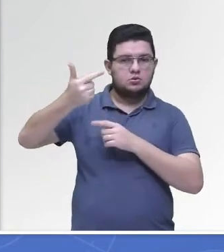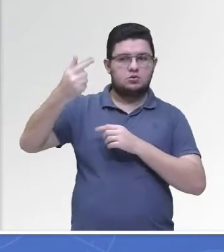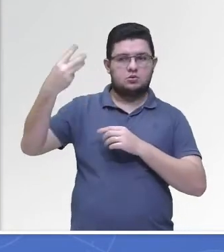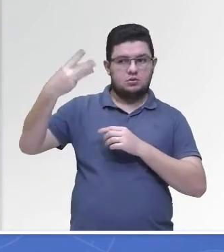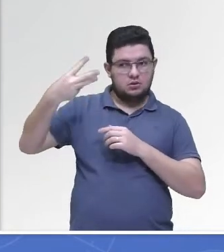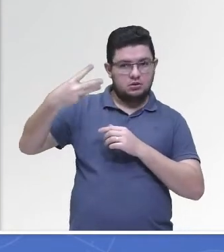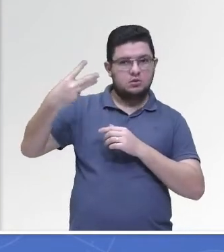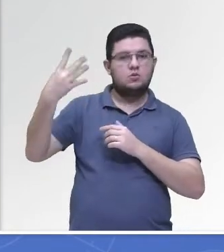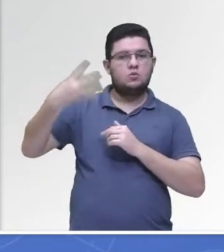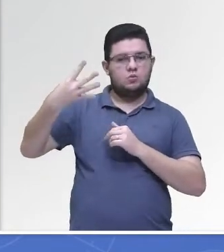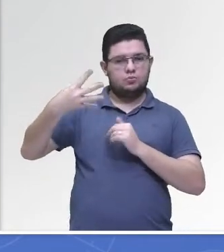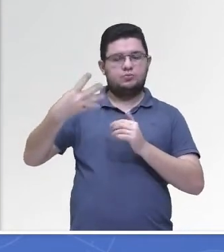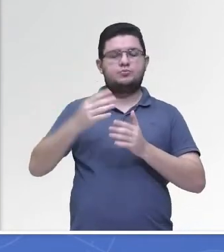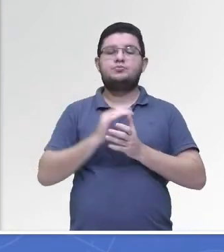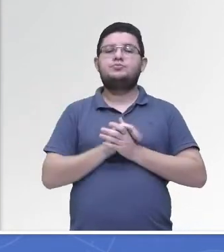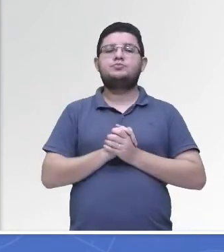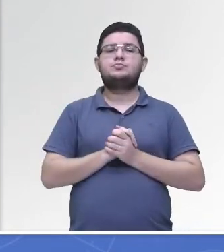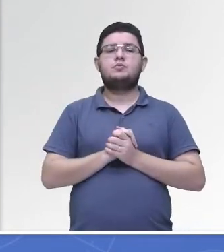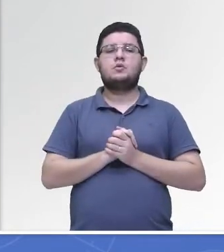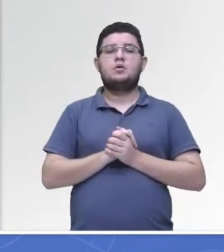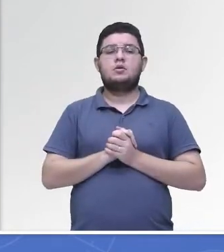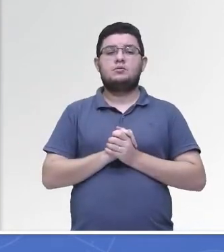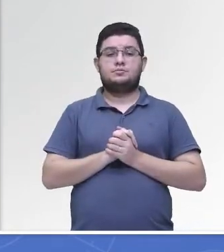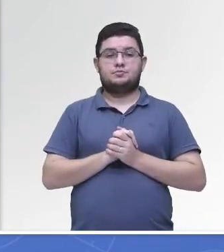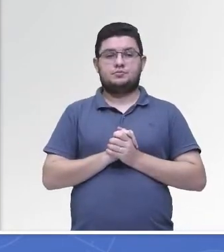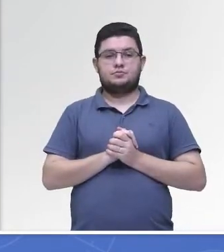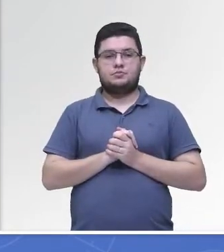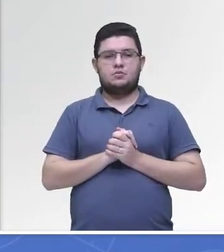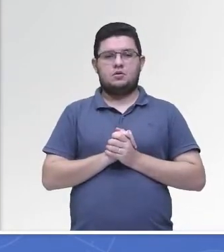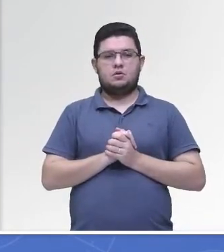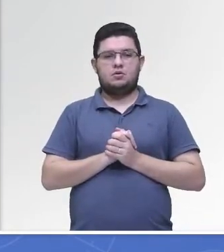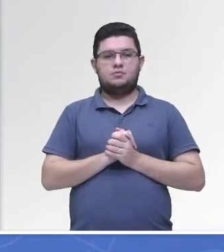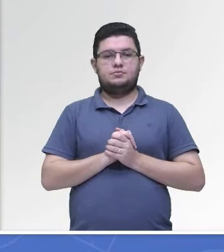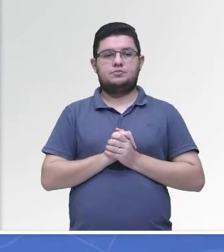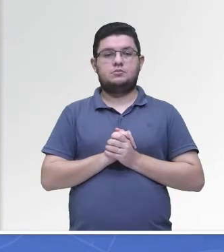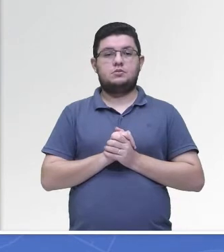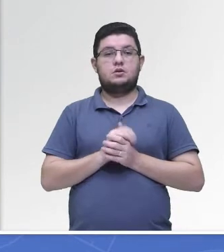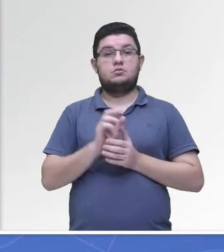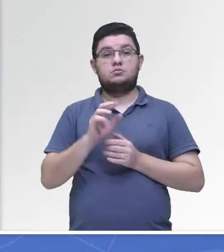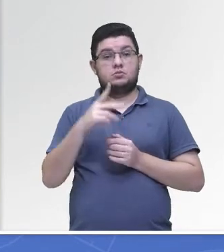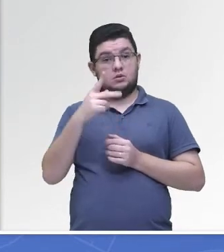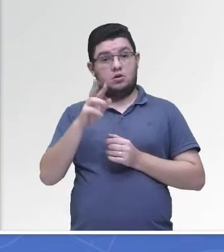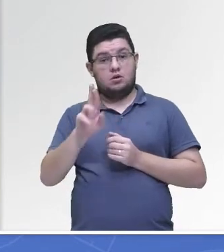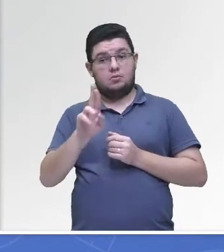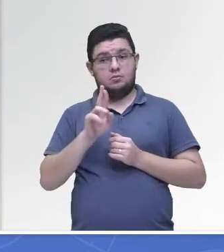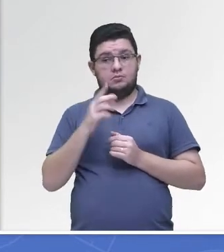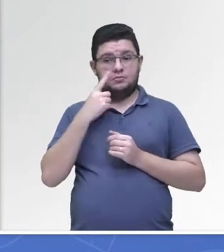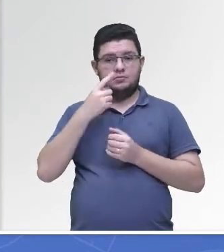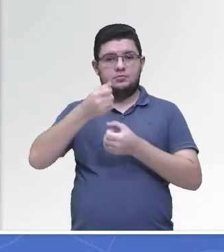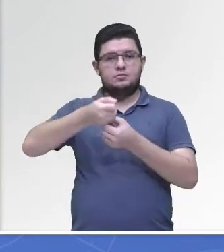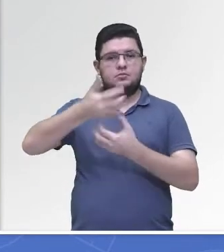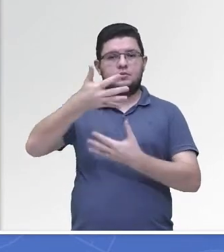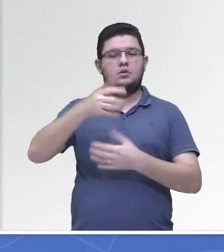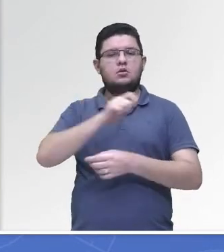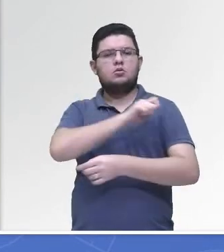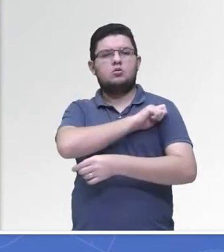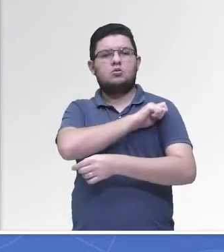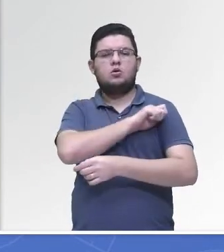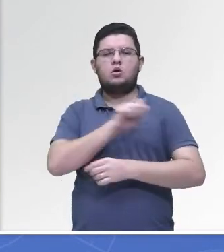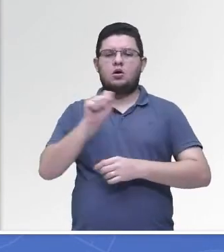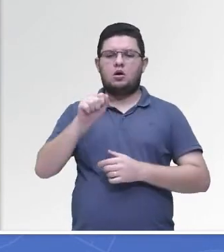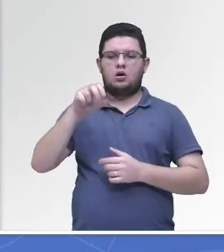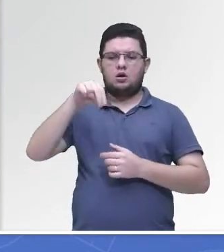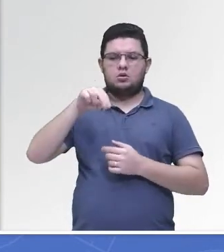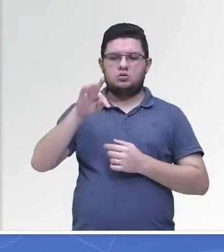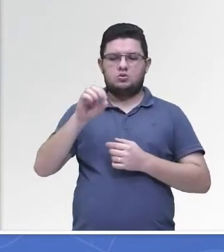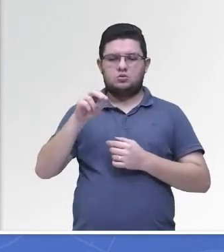terciários e quaternários. Então, as respostas de vocês, Antônio, ele está afirmando que a